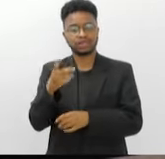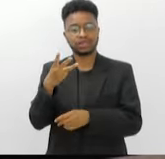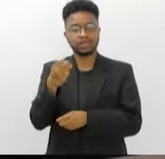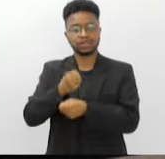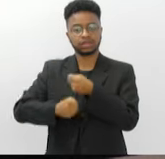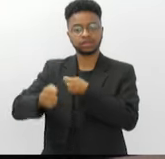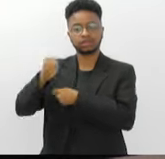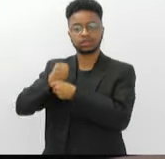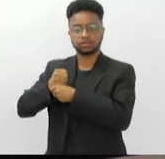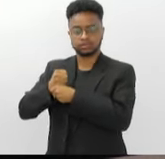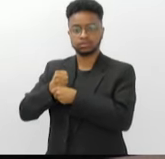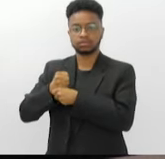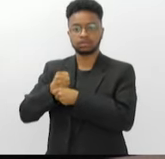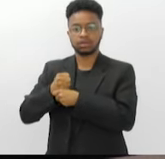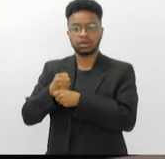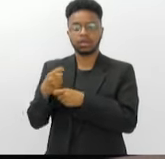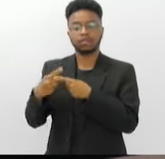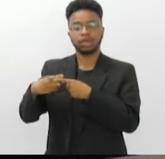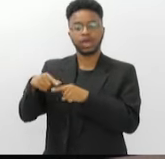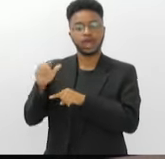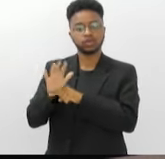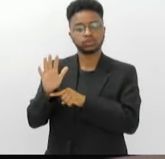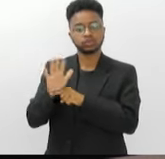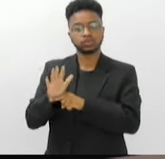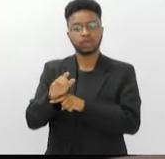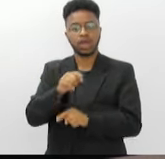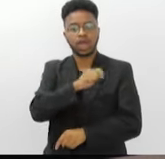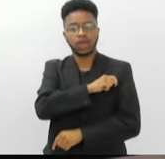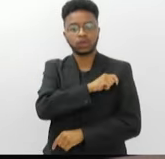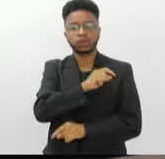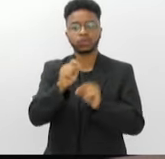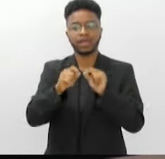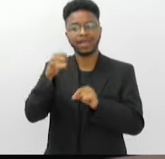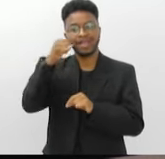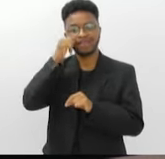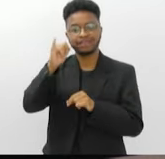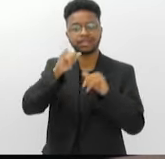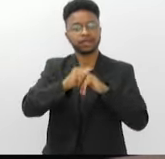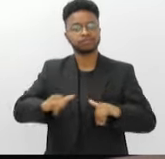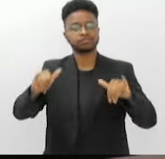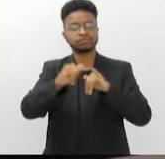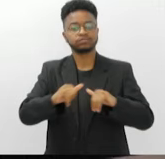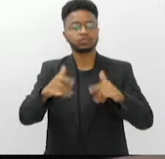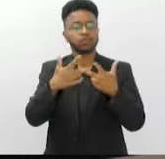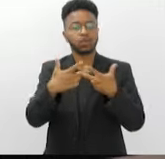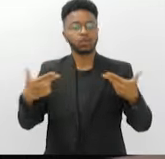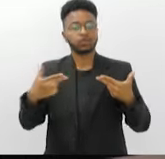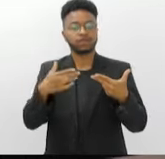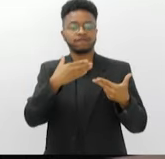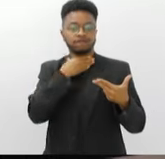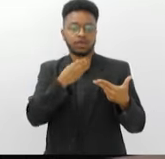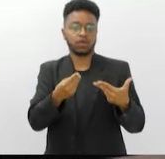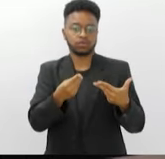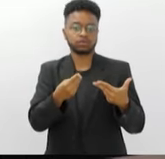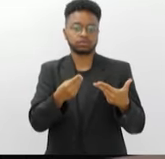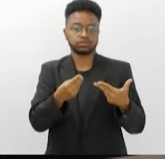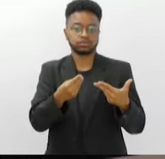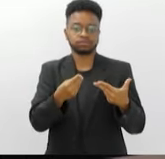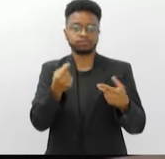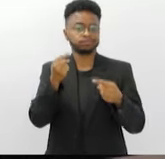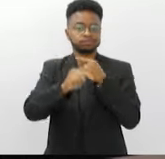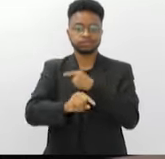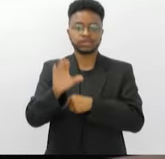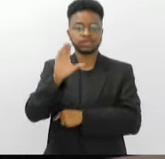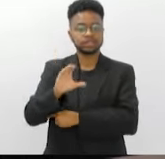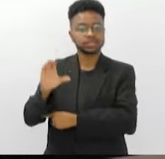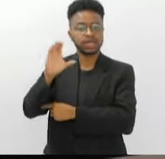ajuda os alunos a não reproduzirem matérias anticientíficas que